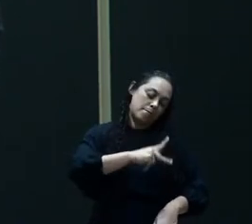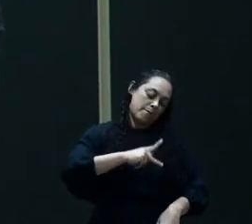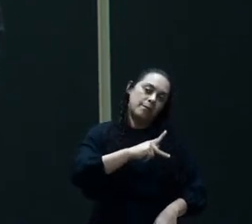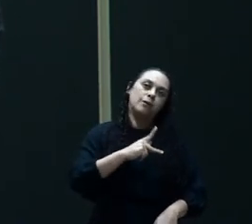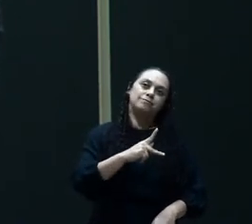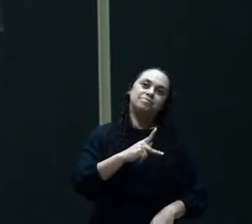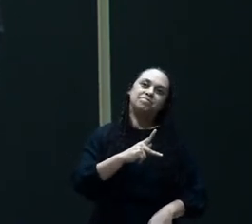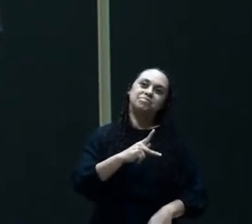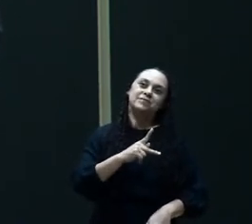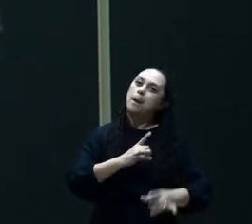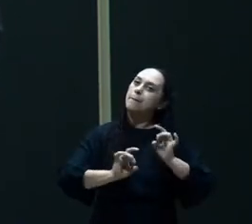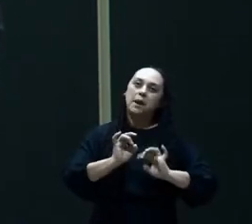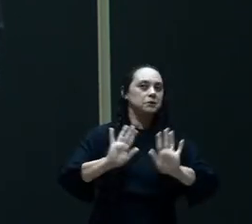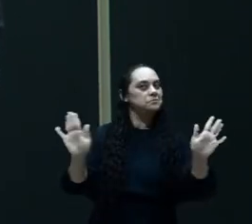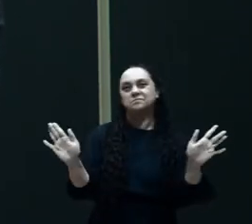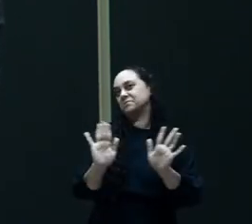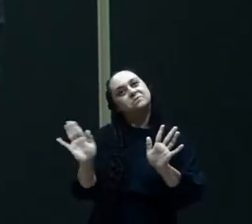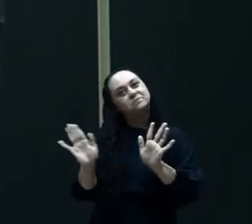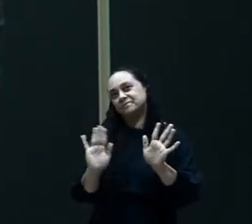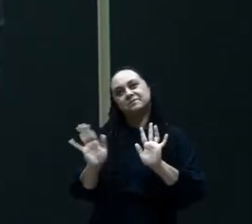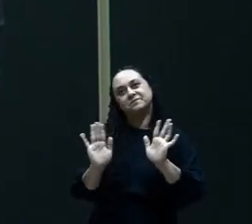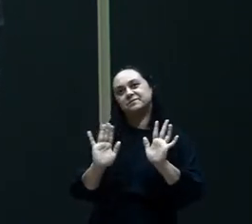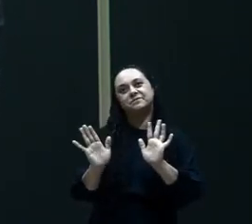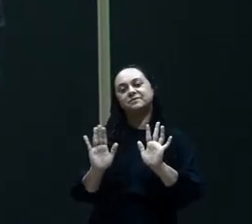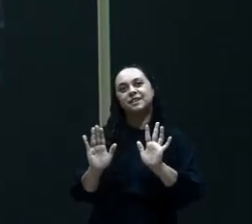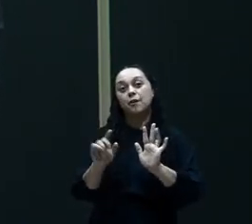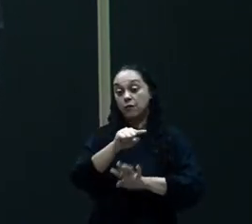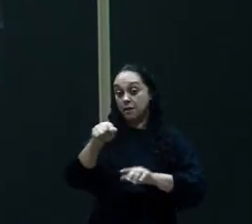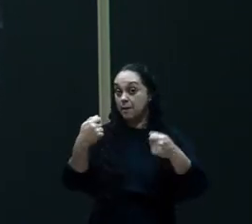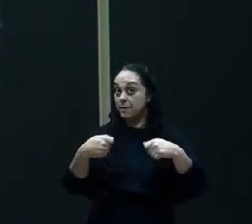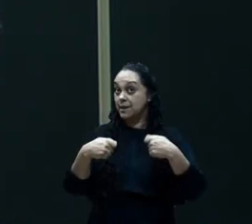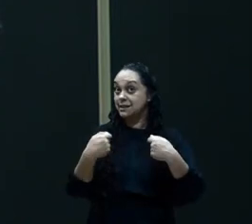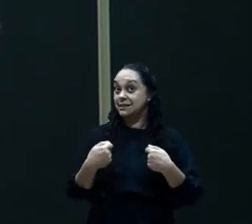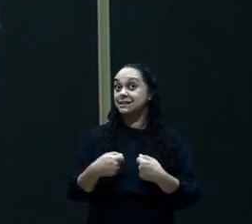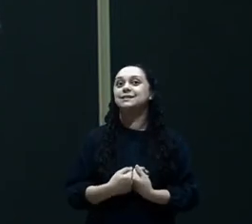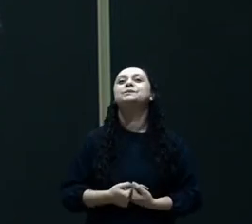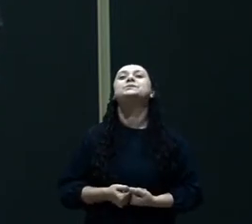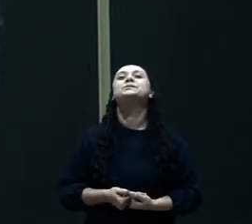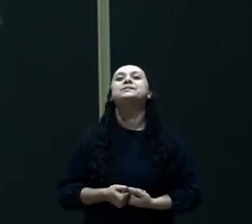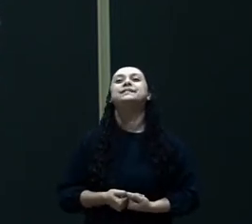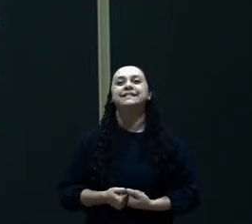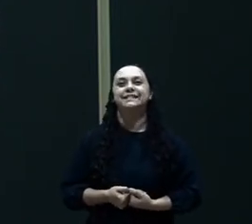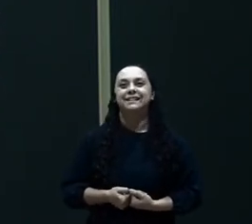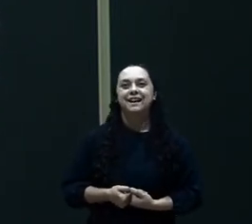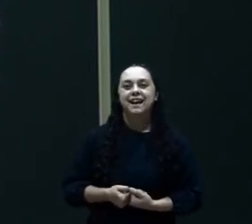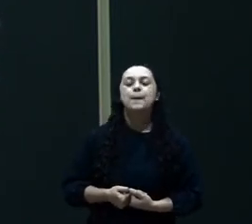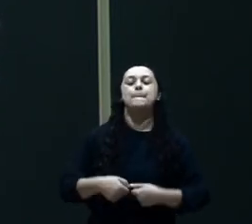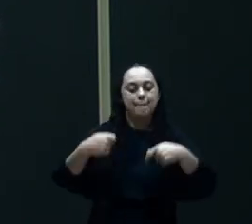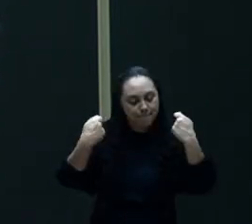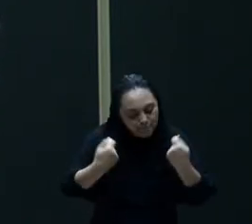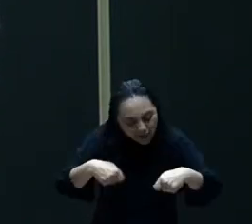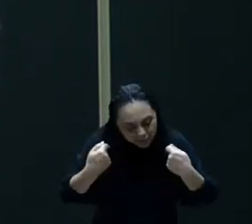tenha medo é preciso quando o texto diz no tom de é necessário